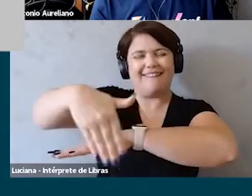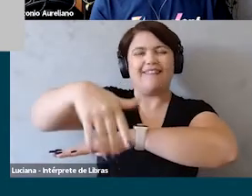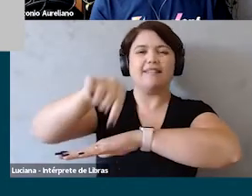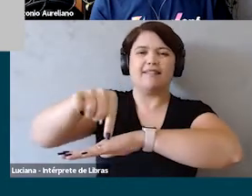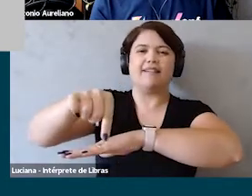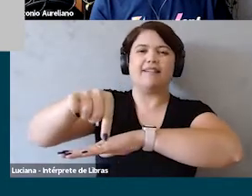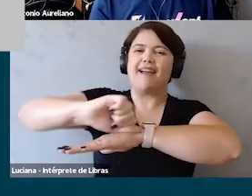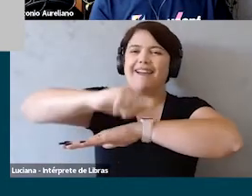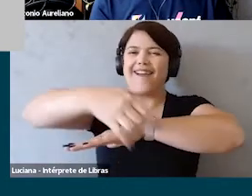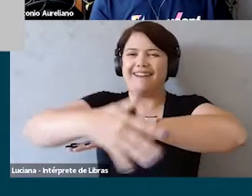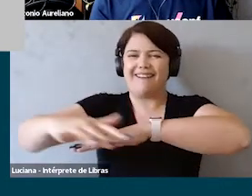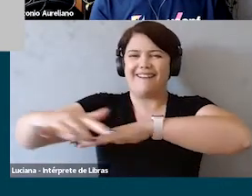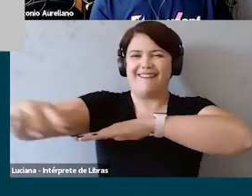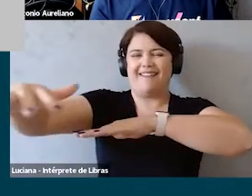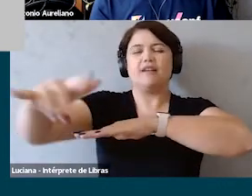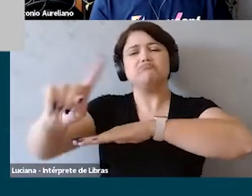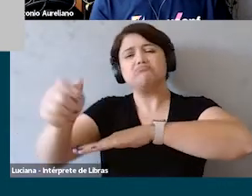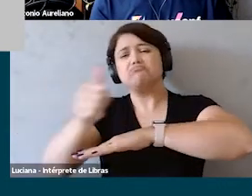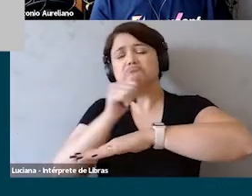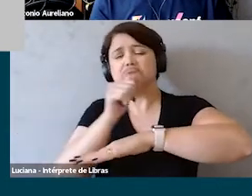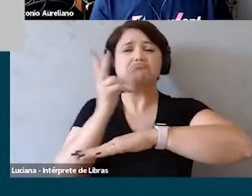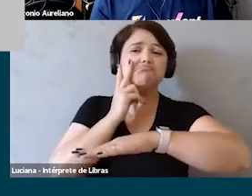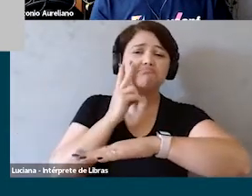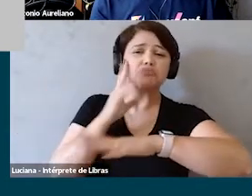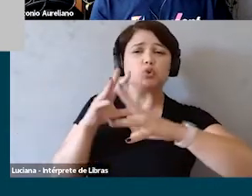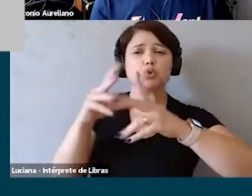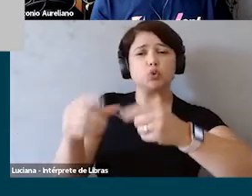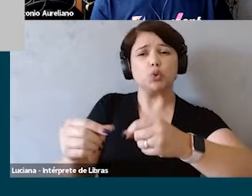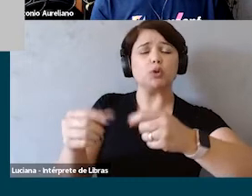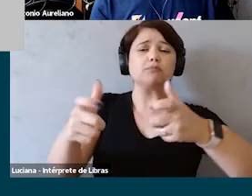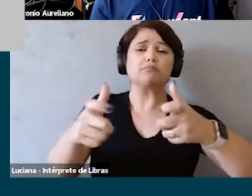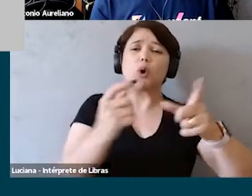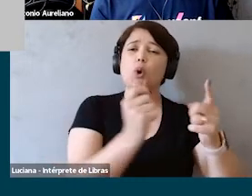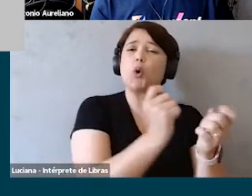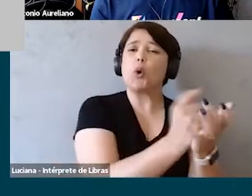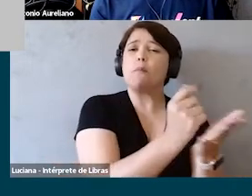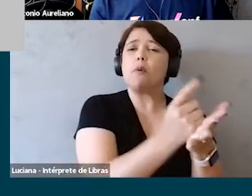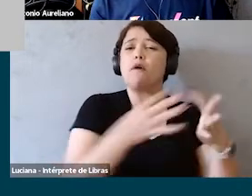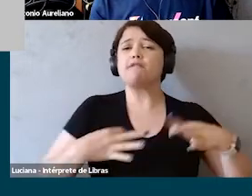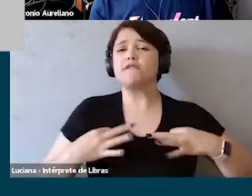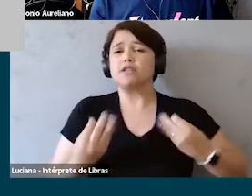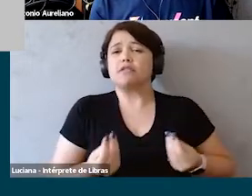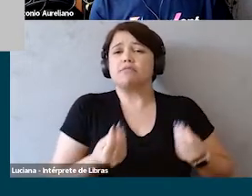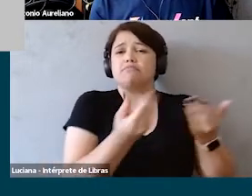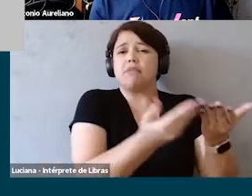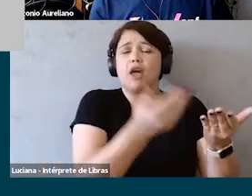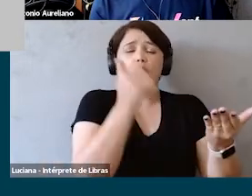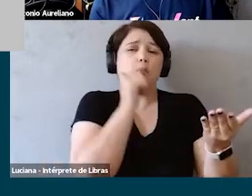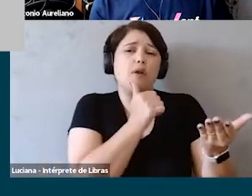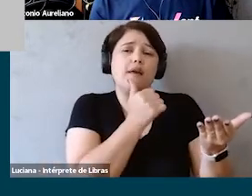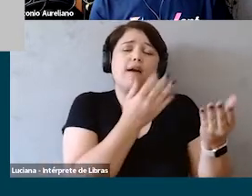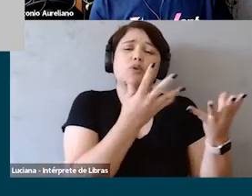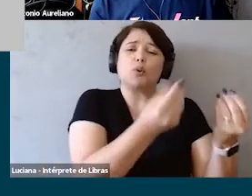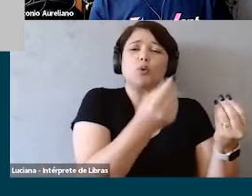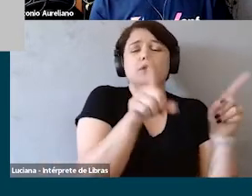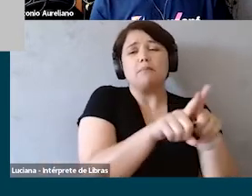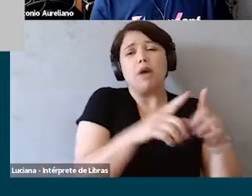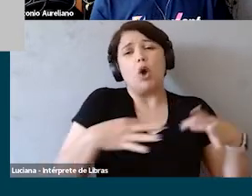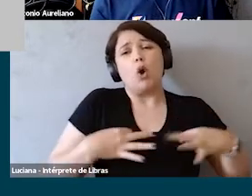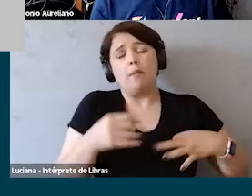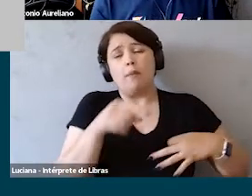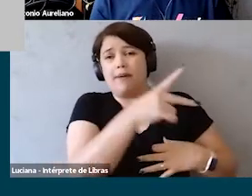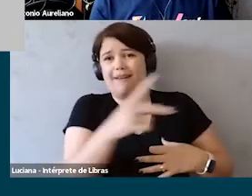orla de Brasília Teimosa. Isso aqui é a praia de Boa Viagem do Pina. E é um romântico que comprou uns vestidos para a namorada na loja tia e